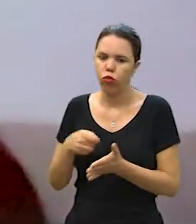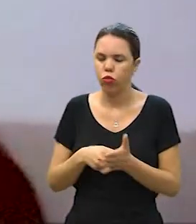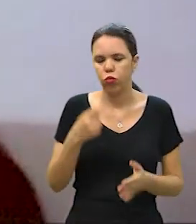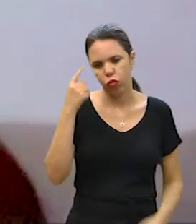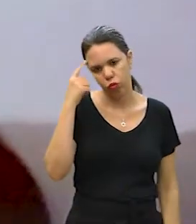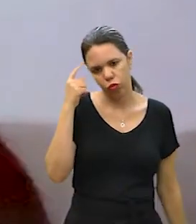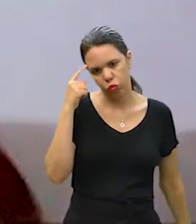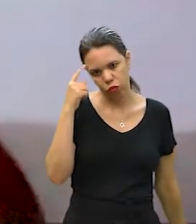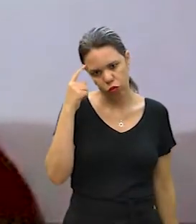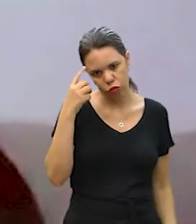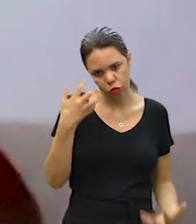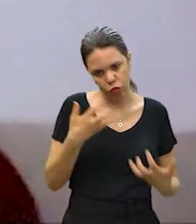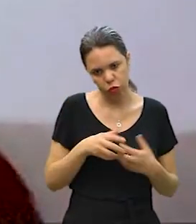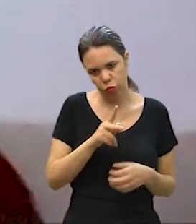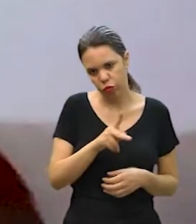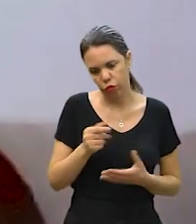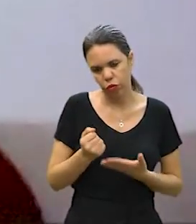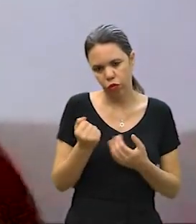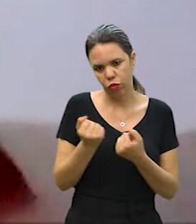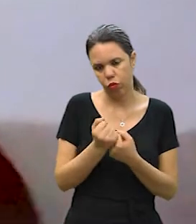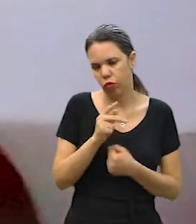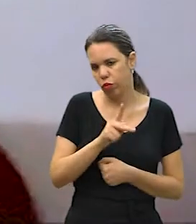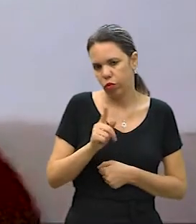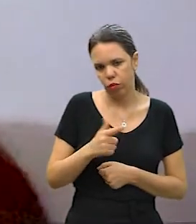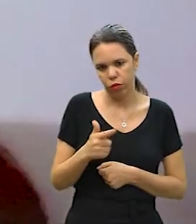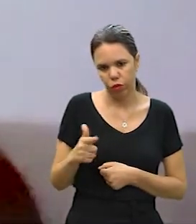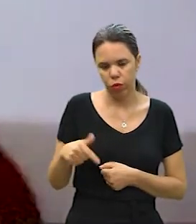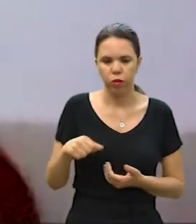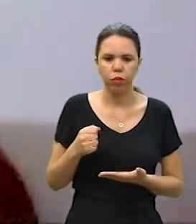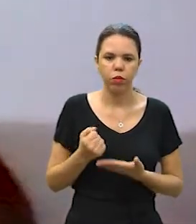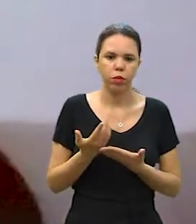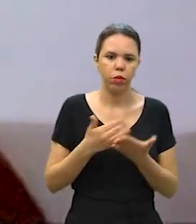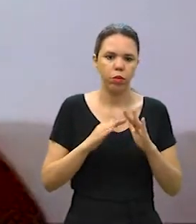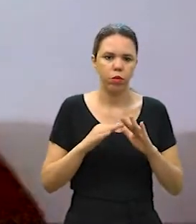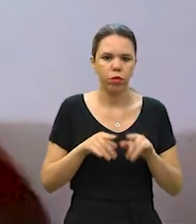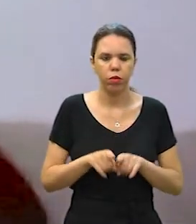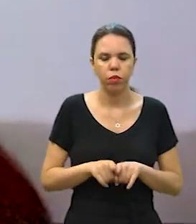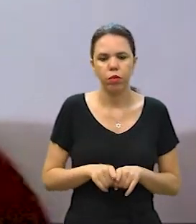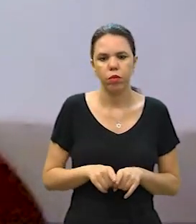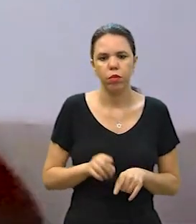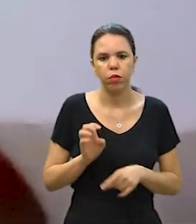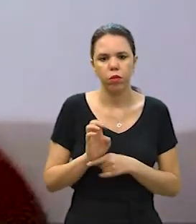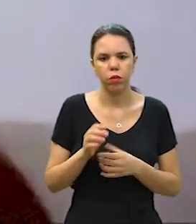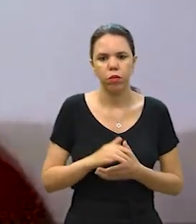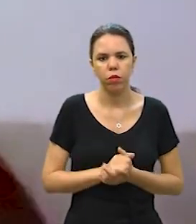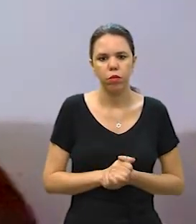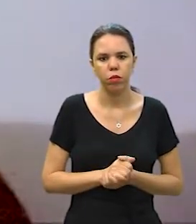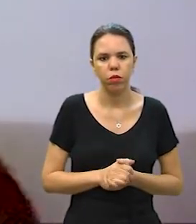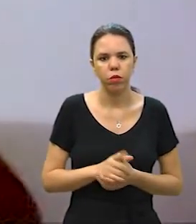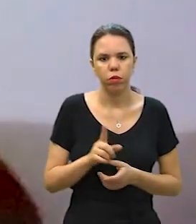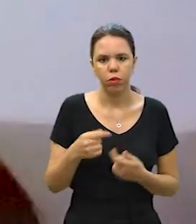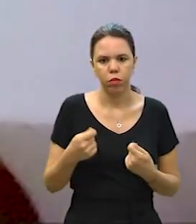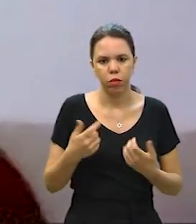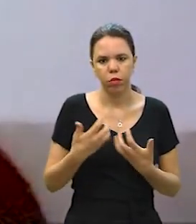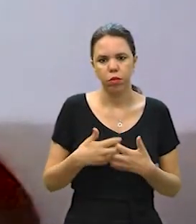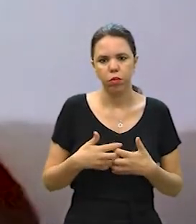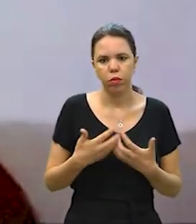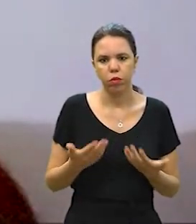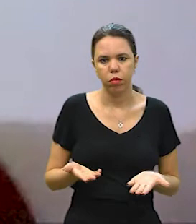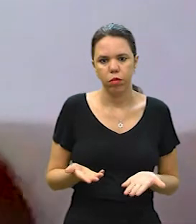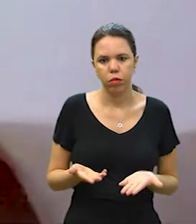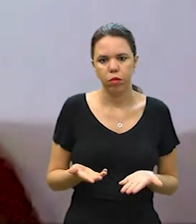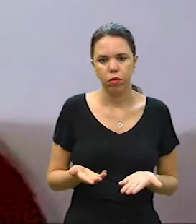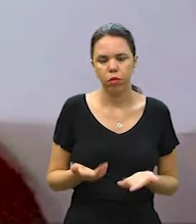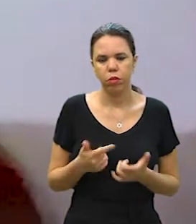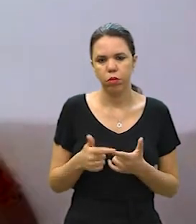pensada para os professores e professoras que venha da rede municipal ou que venha da rede estadual. Isso precisa ser pensado, porque os